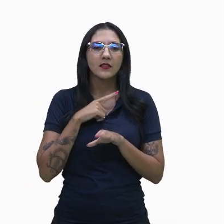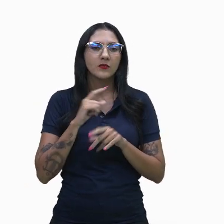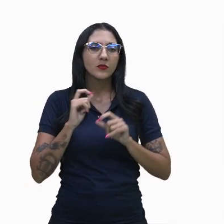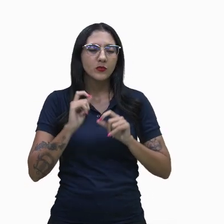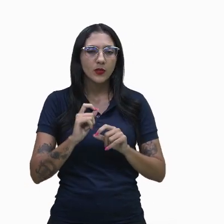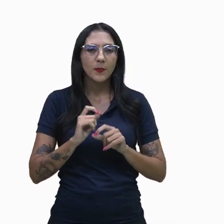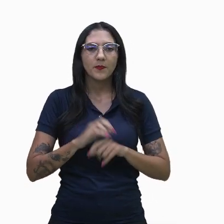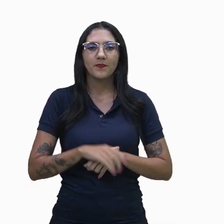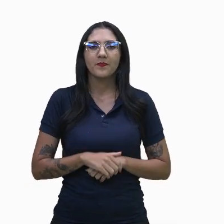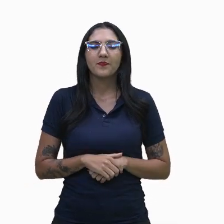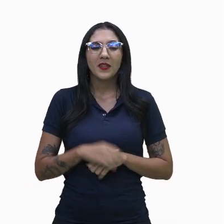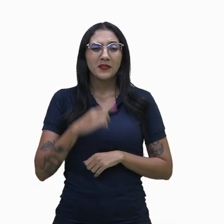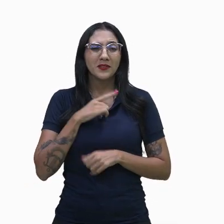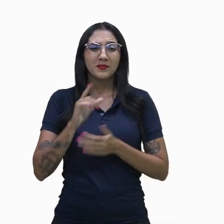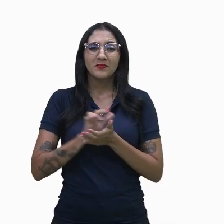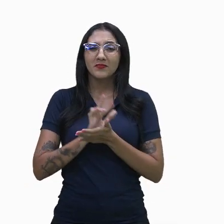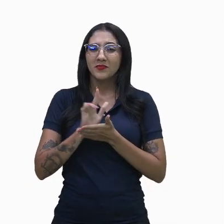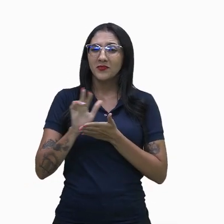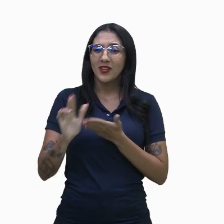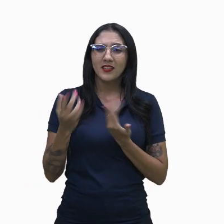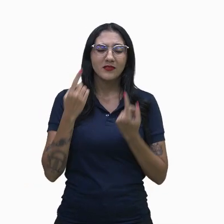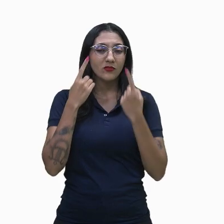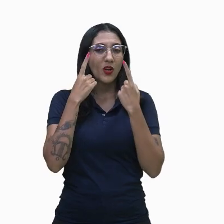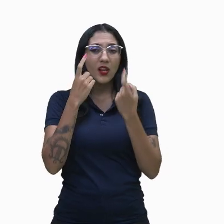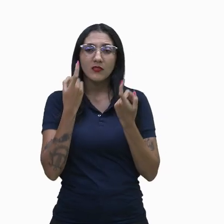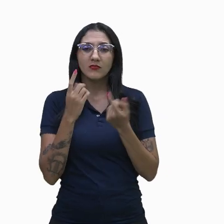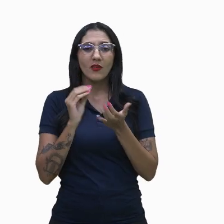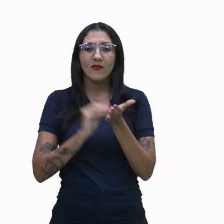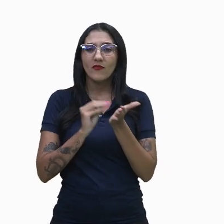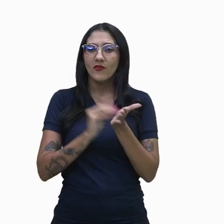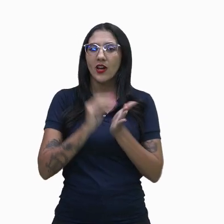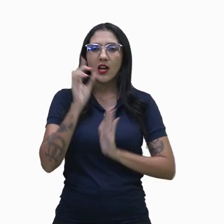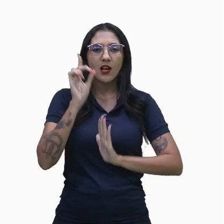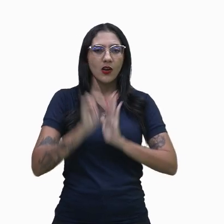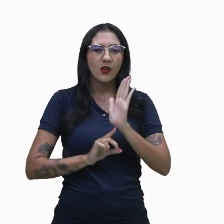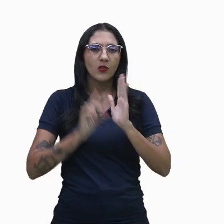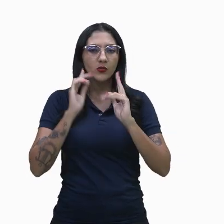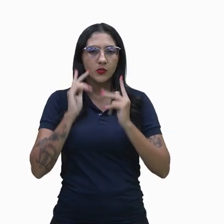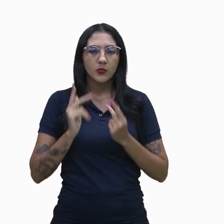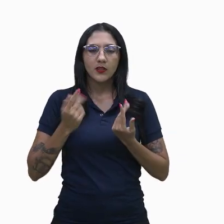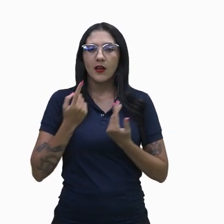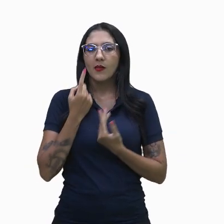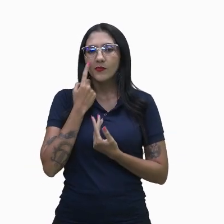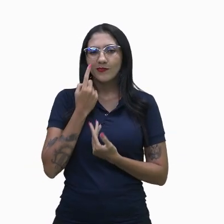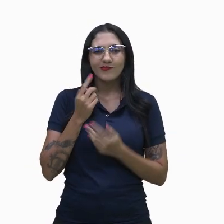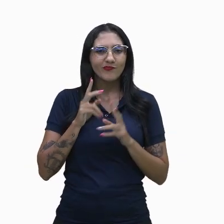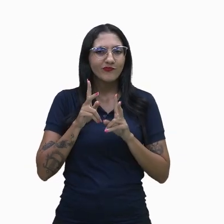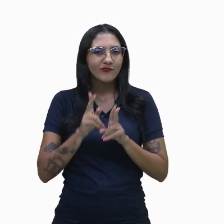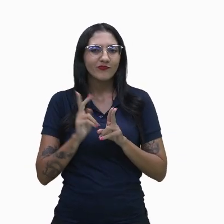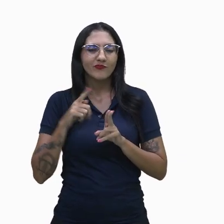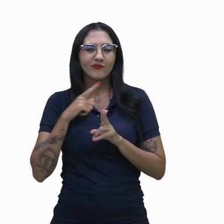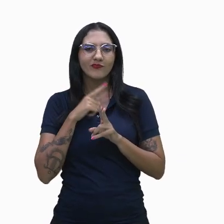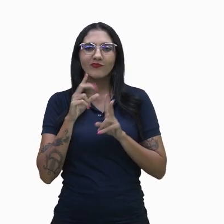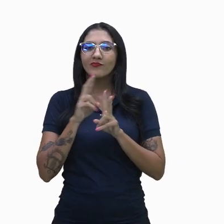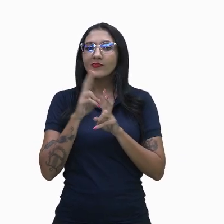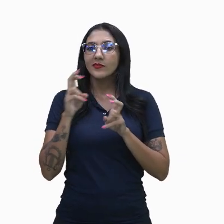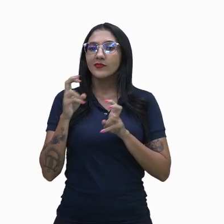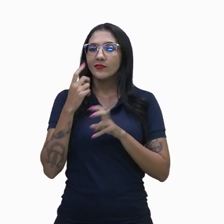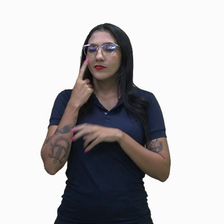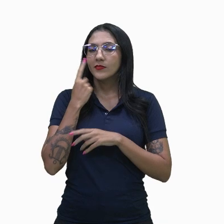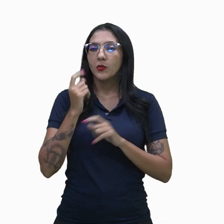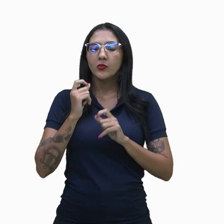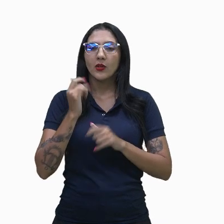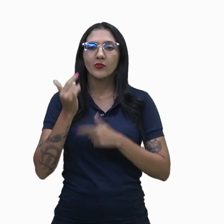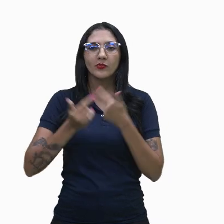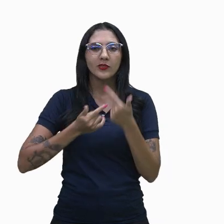perpetuarem graves violências de direitos humanos, né? E aí nós temos, como a reportagem traz ali para a gente no título, né, o